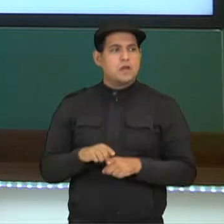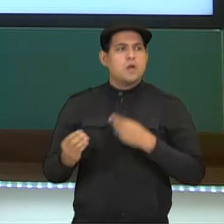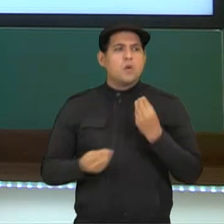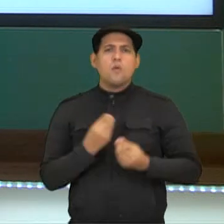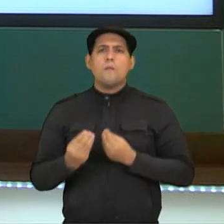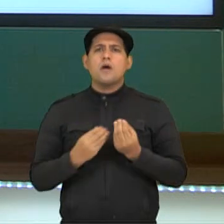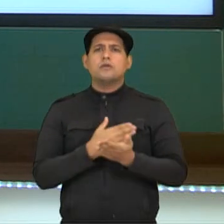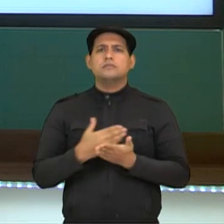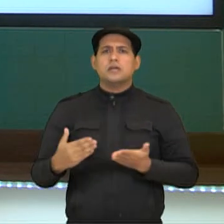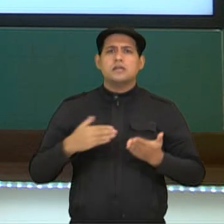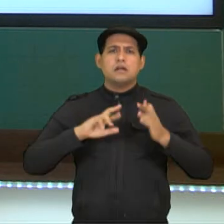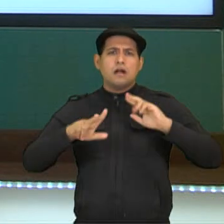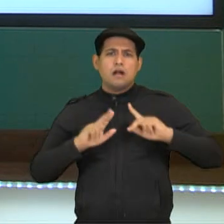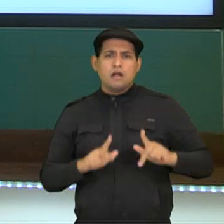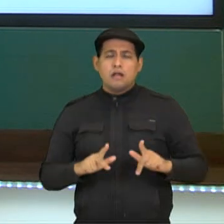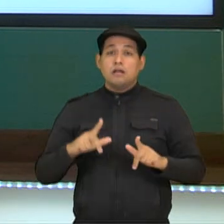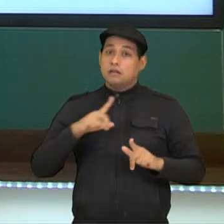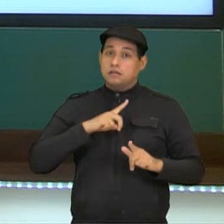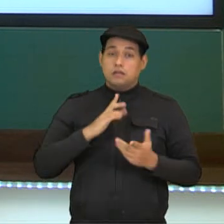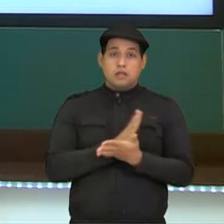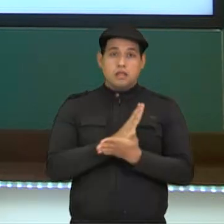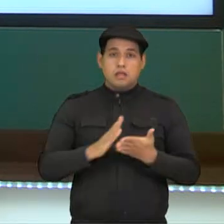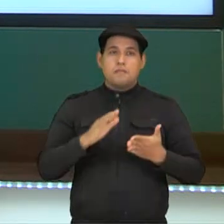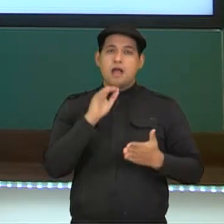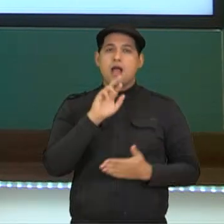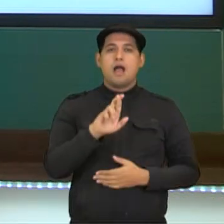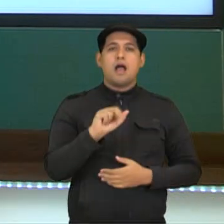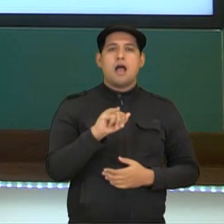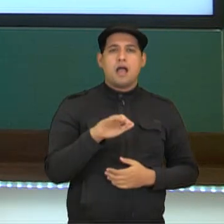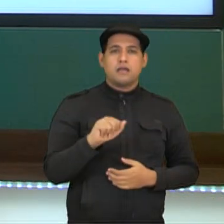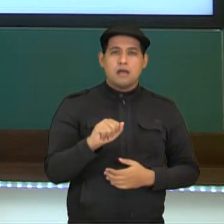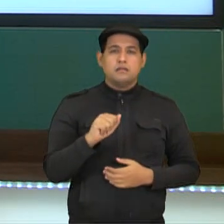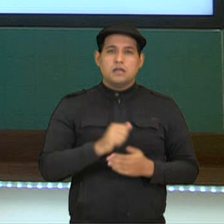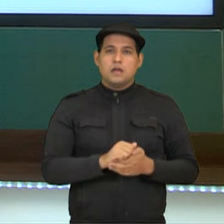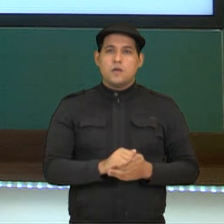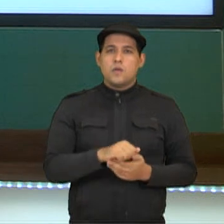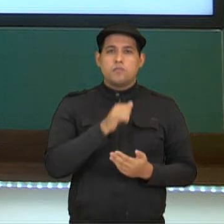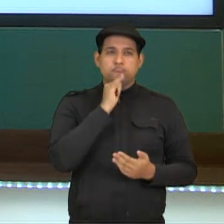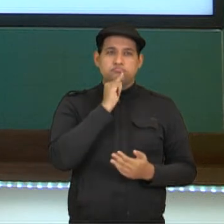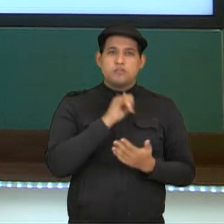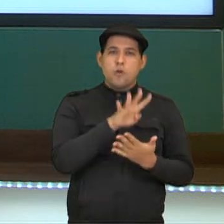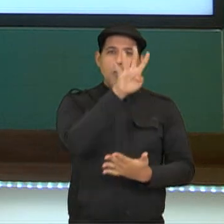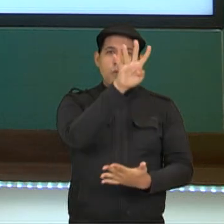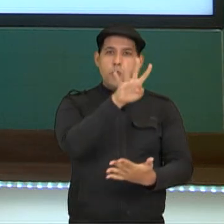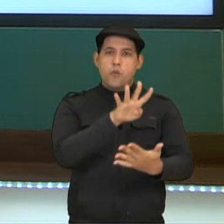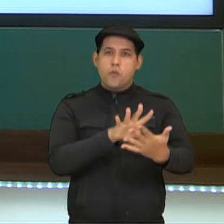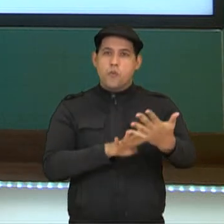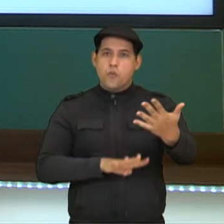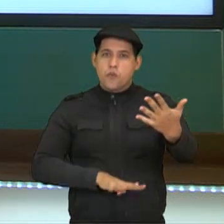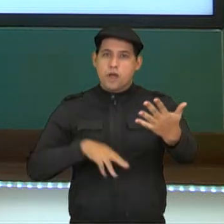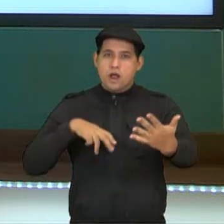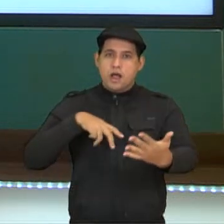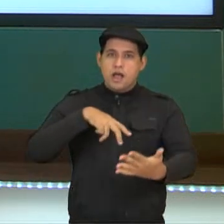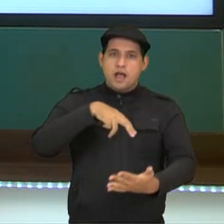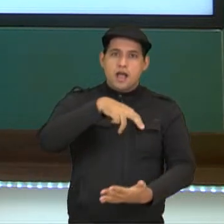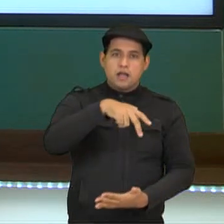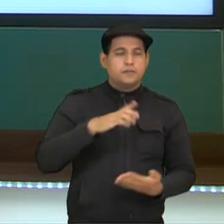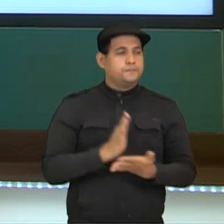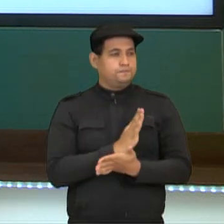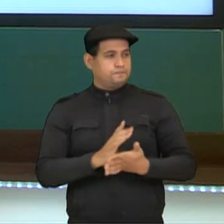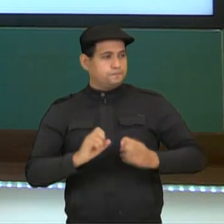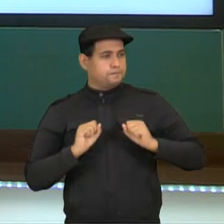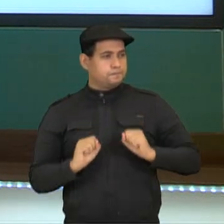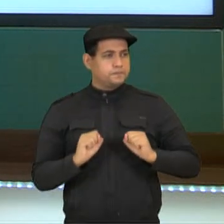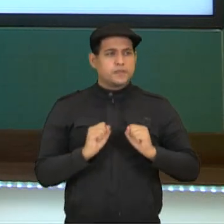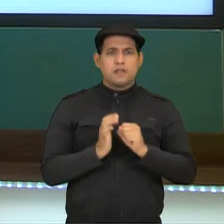essa divisão das raias, né? Existem raias que dividem um atleta do outro, tem algumas provas que são raiadas e outras não. Então, algumas provas você